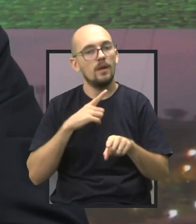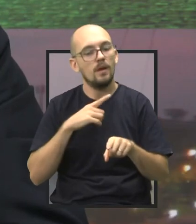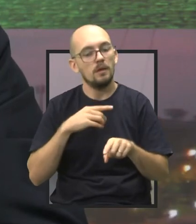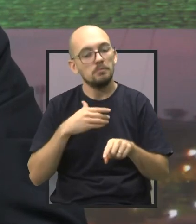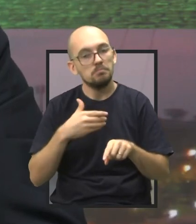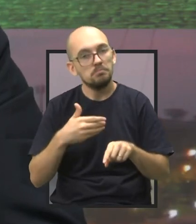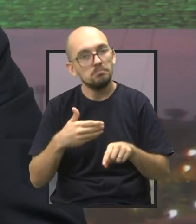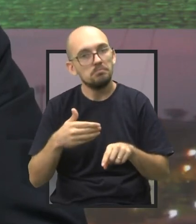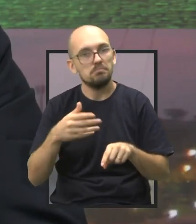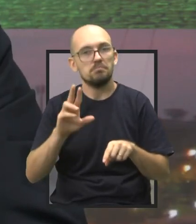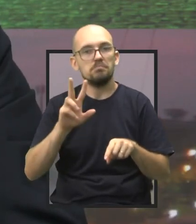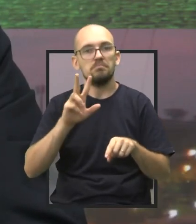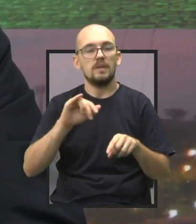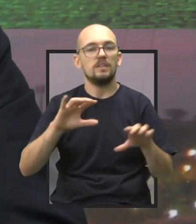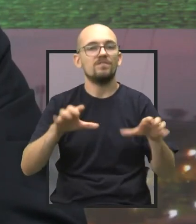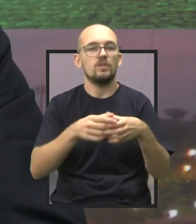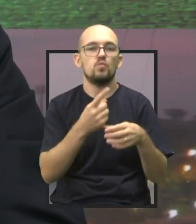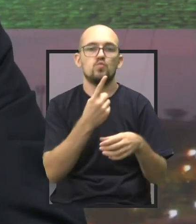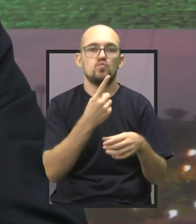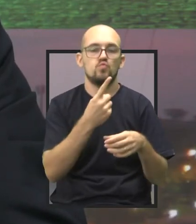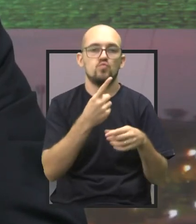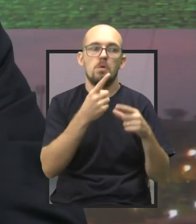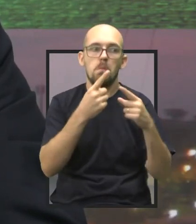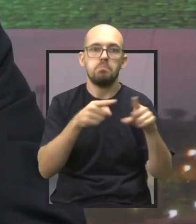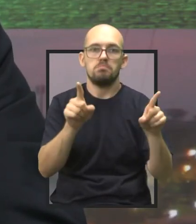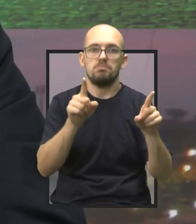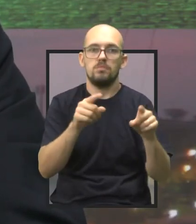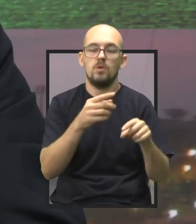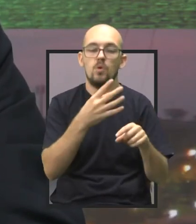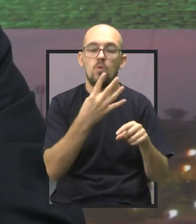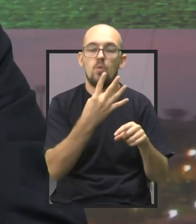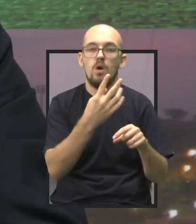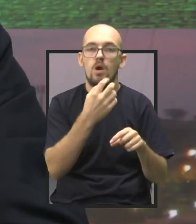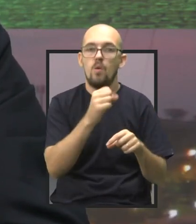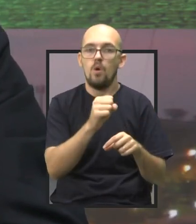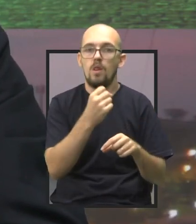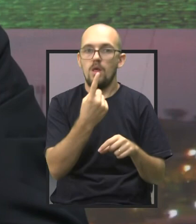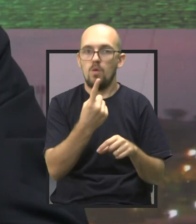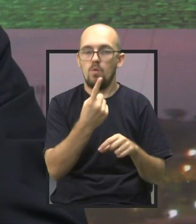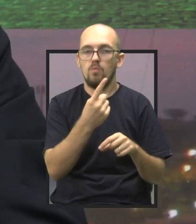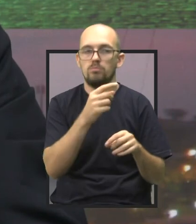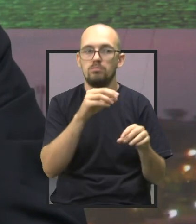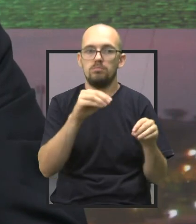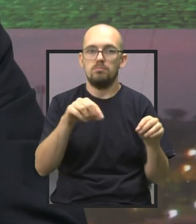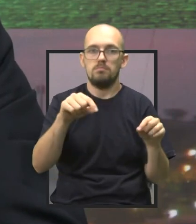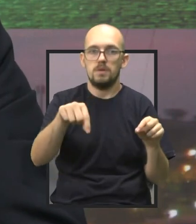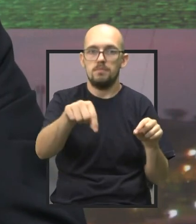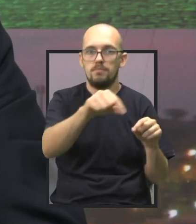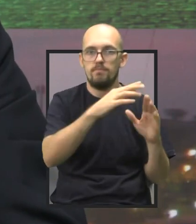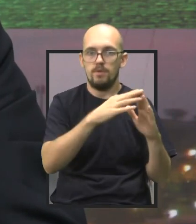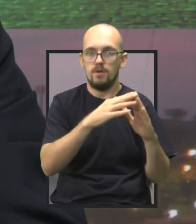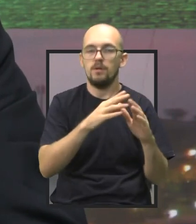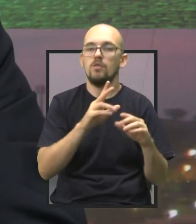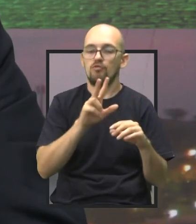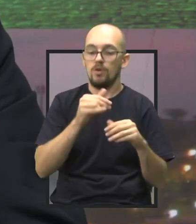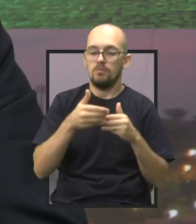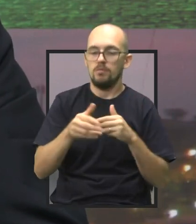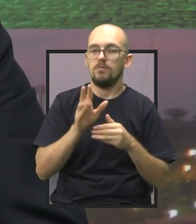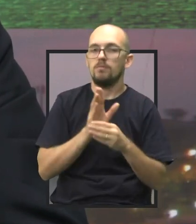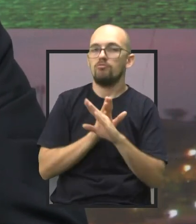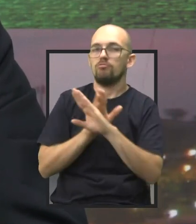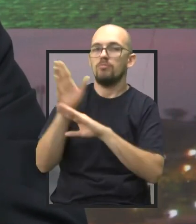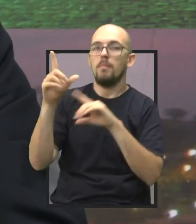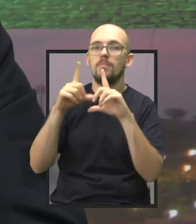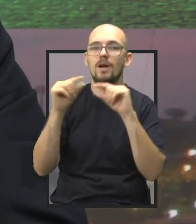algumas outras faixa 1 para a gente lançar, que são 481 unidades. Estou indo para Brasília justamente para a gente